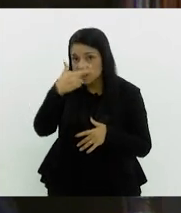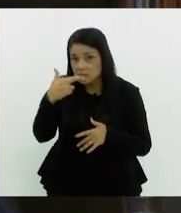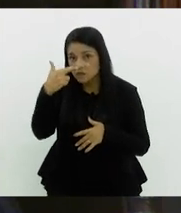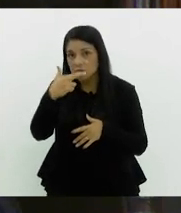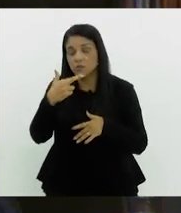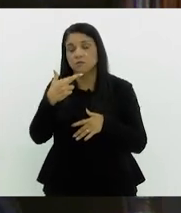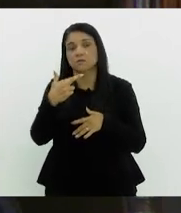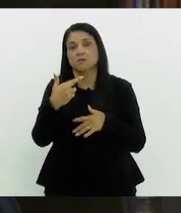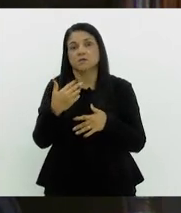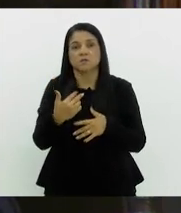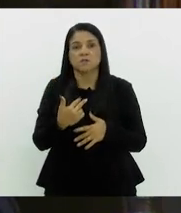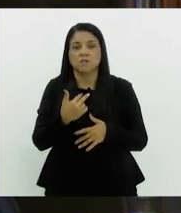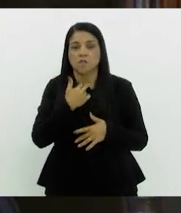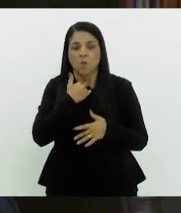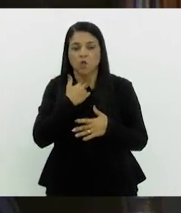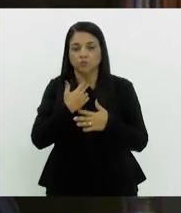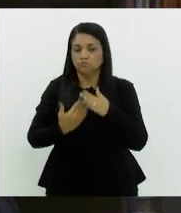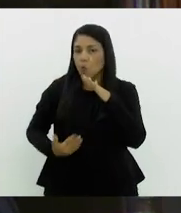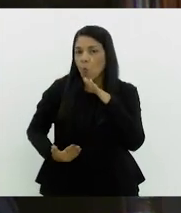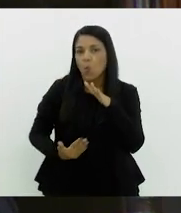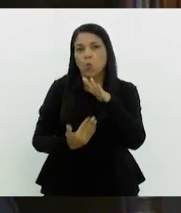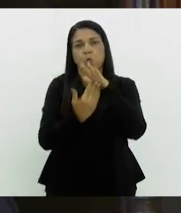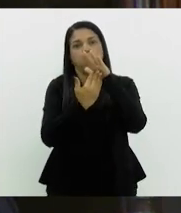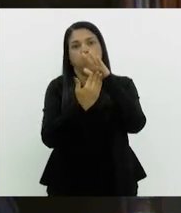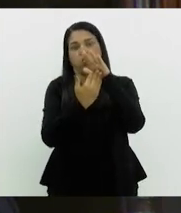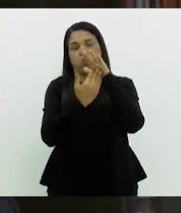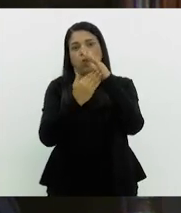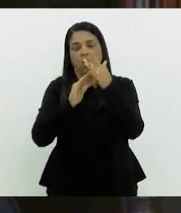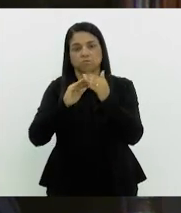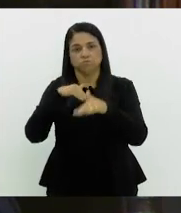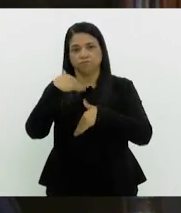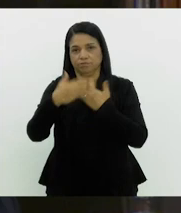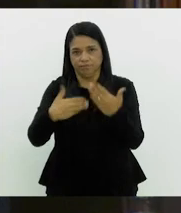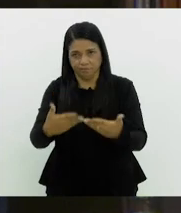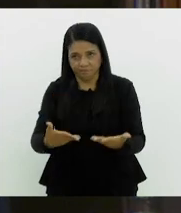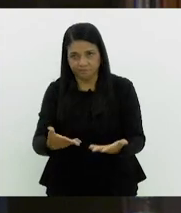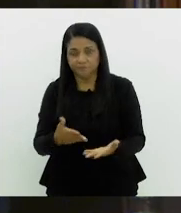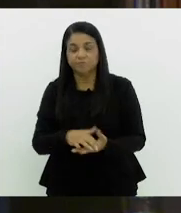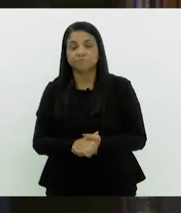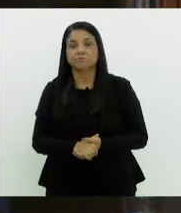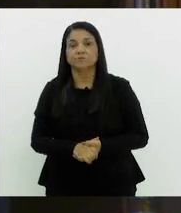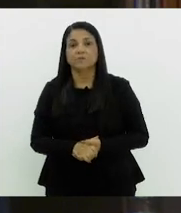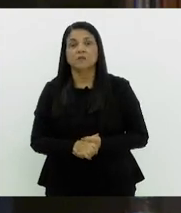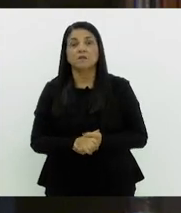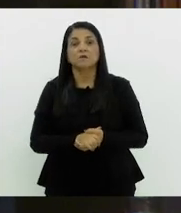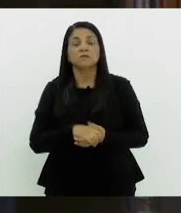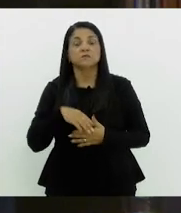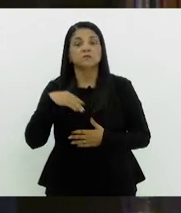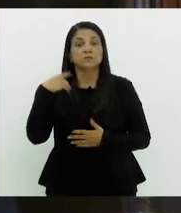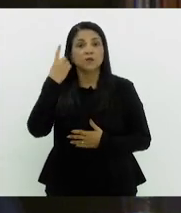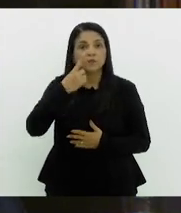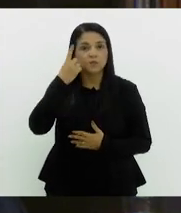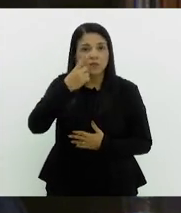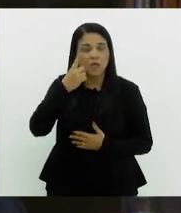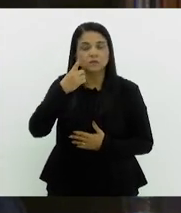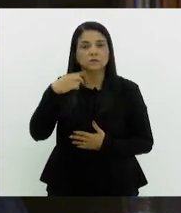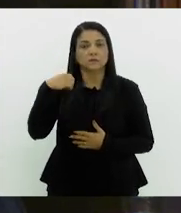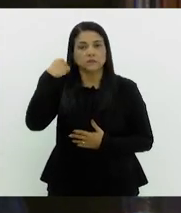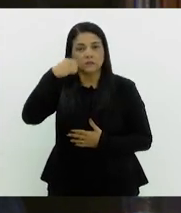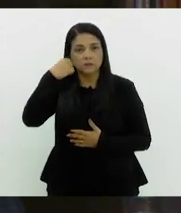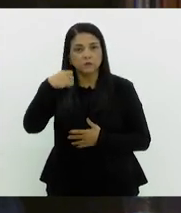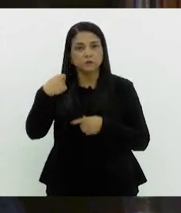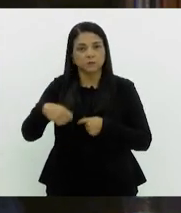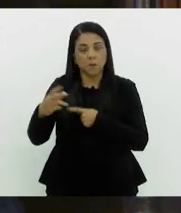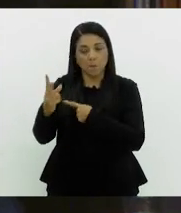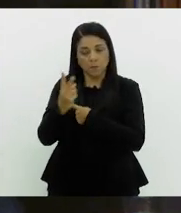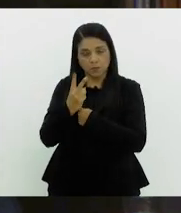limites legais, deputados e senadores se mantenham protegidos, se faz essencial, então, que a